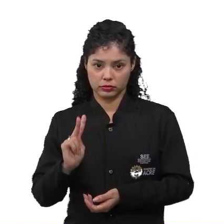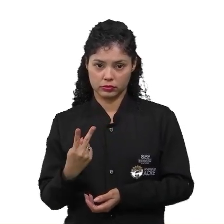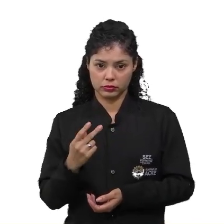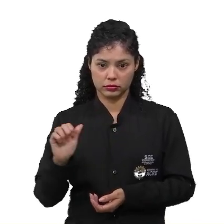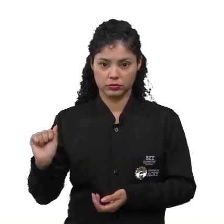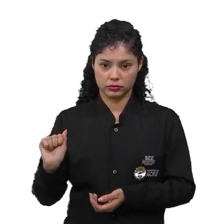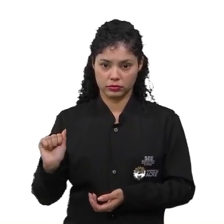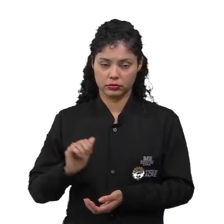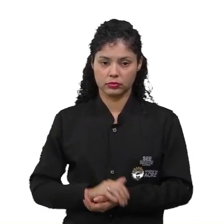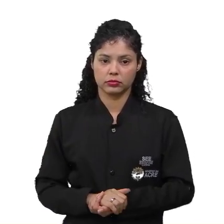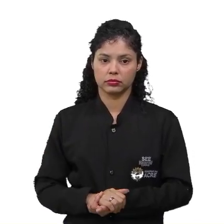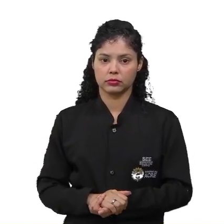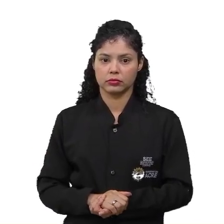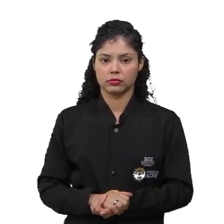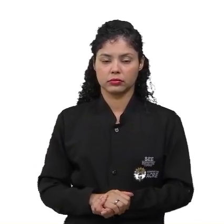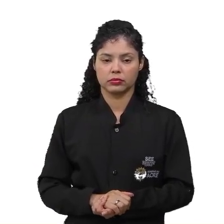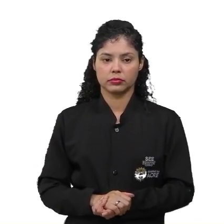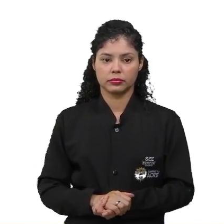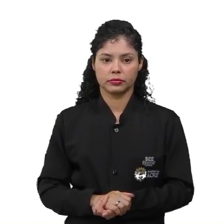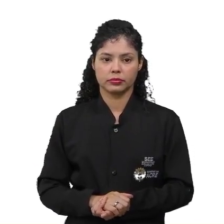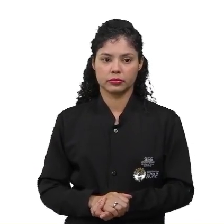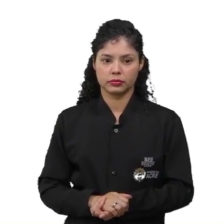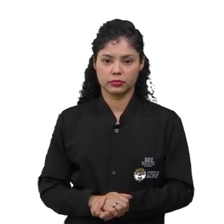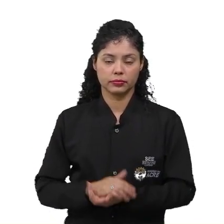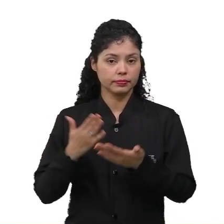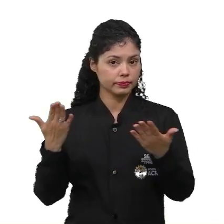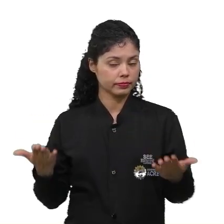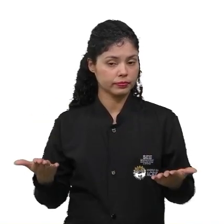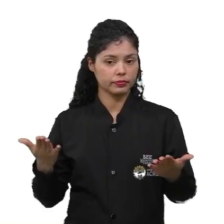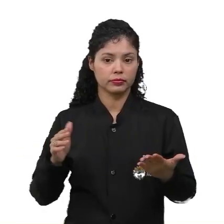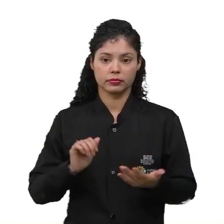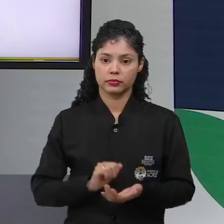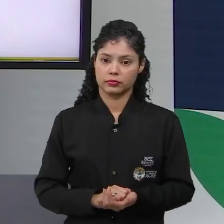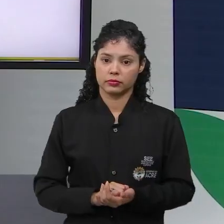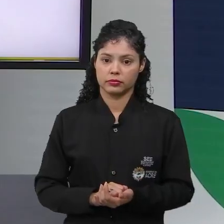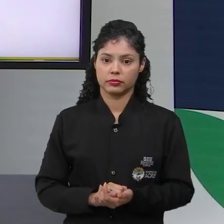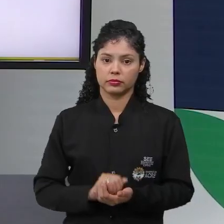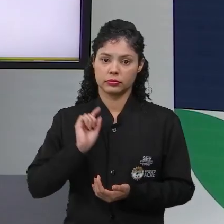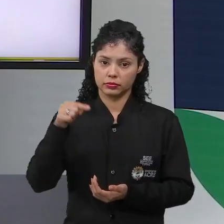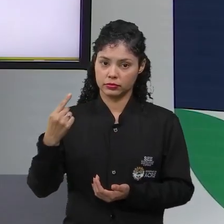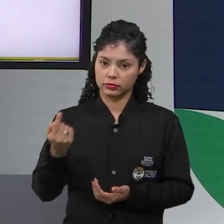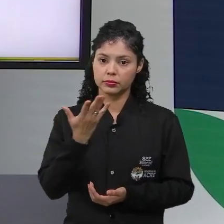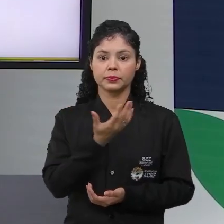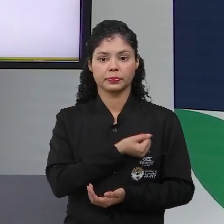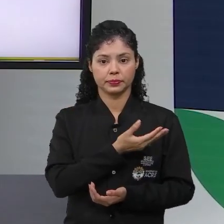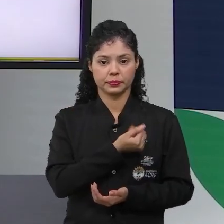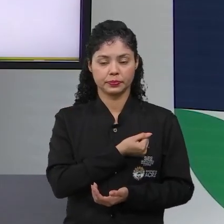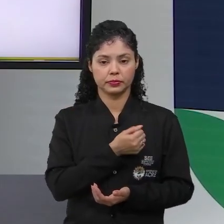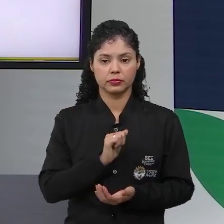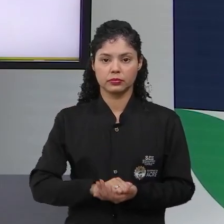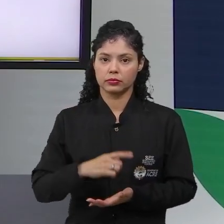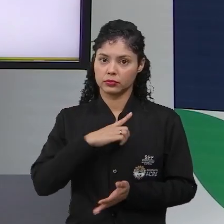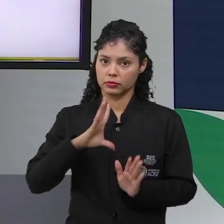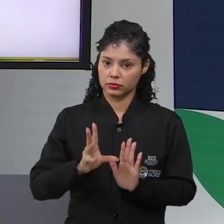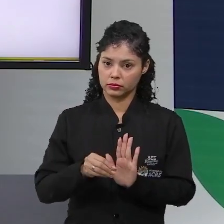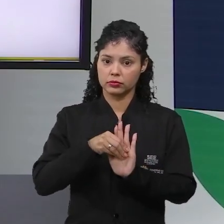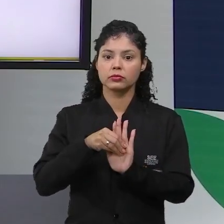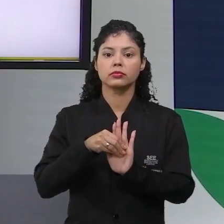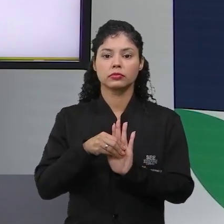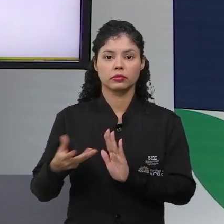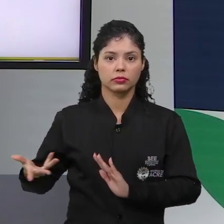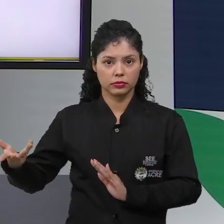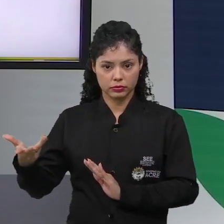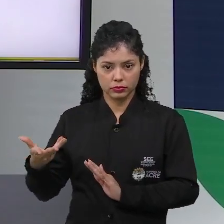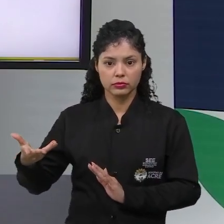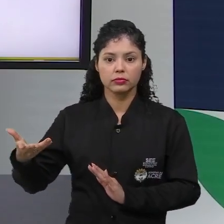log de a na base b. Então, aquele número que nós colocamos na